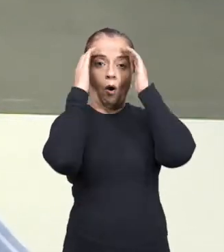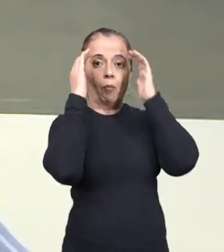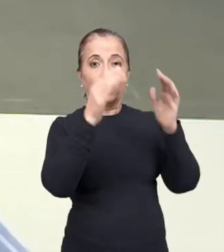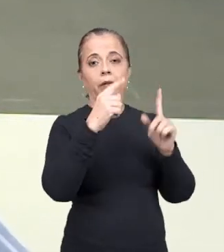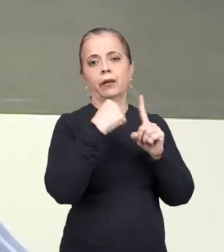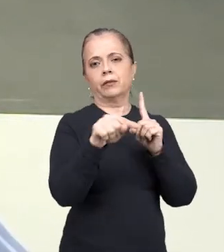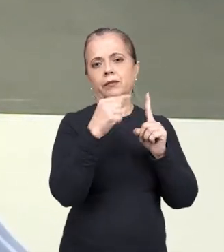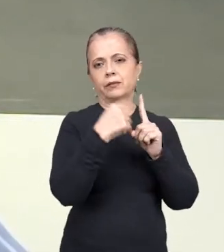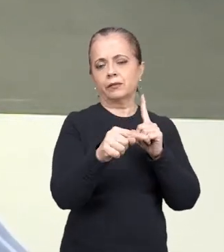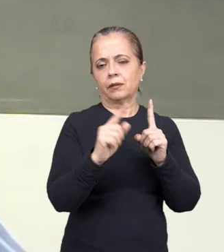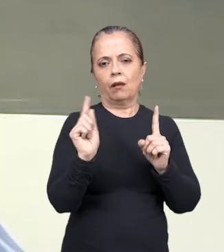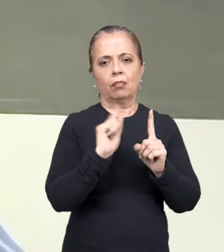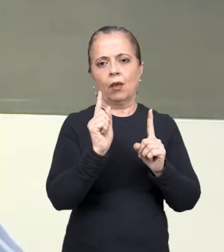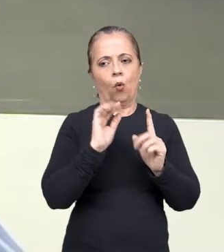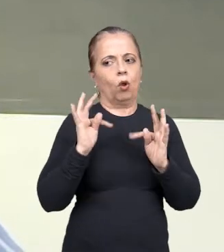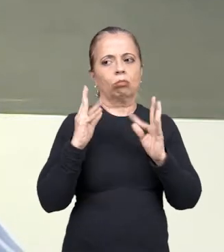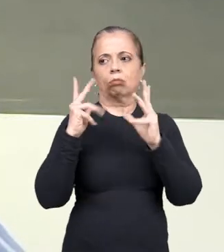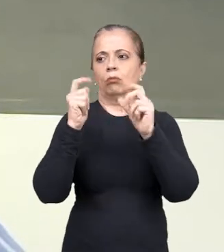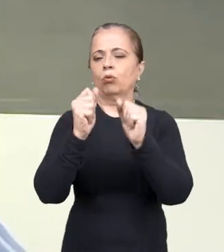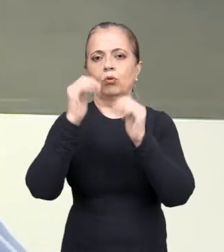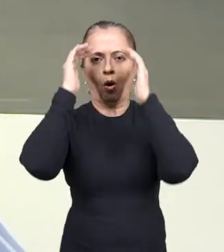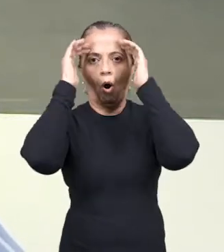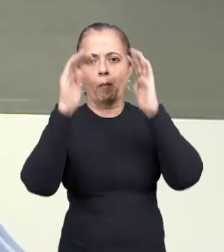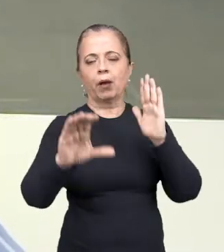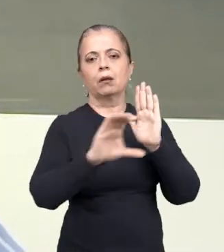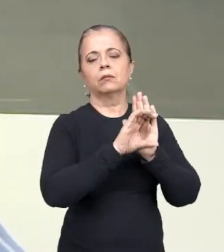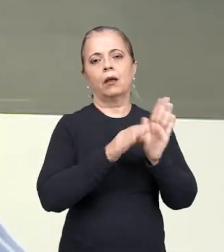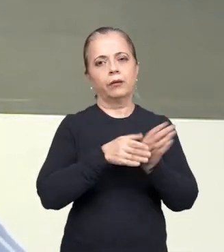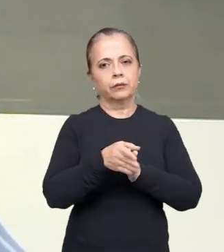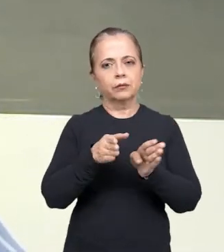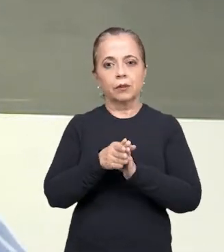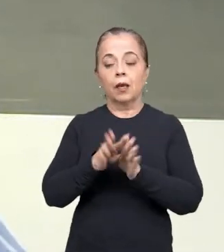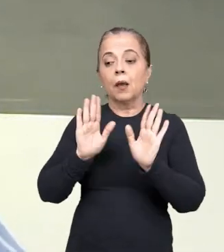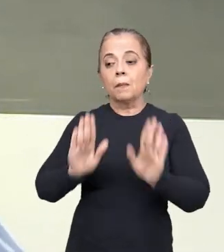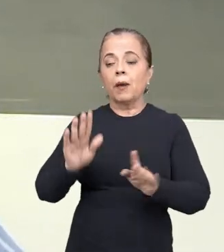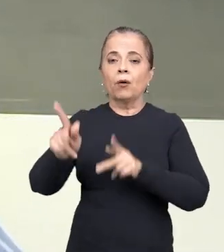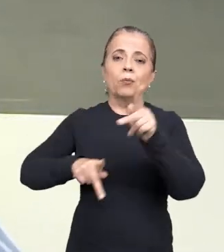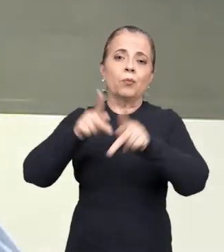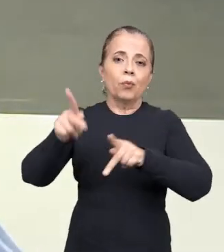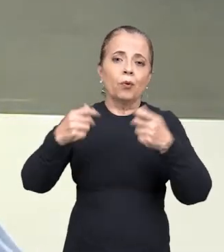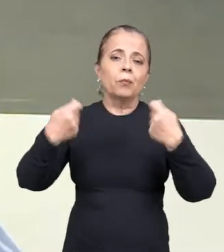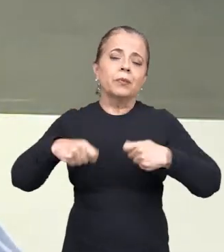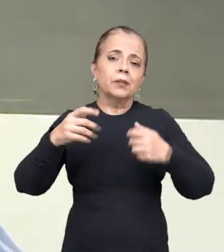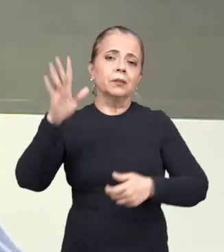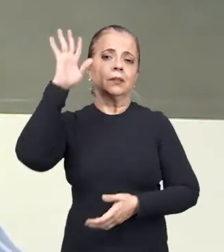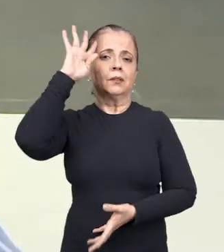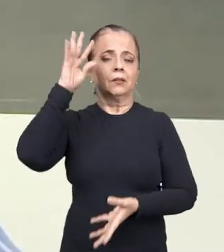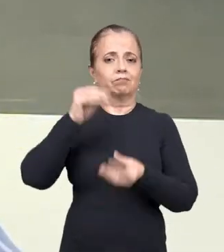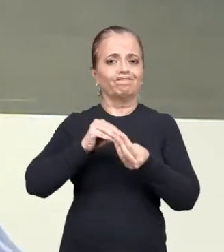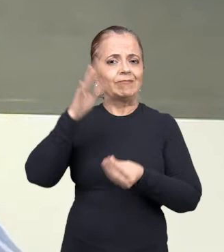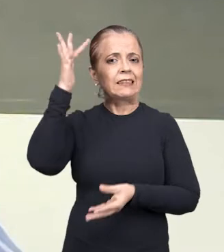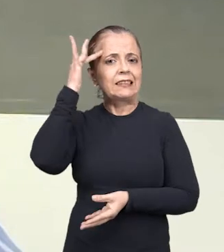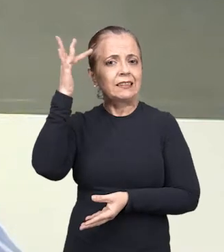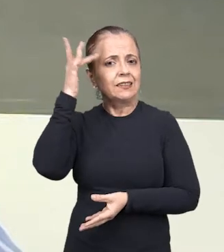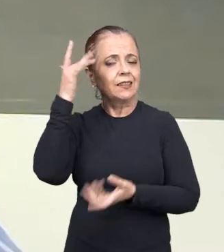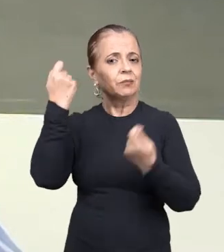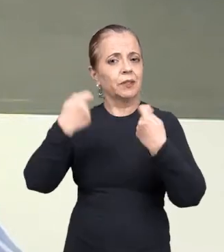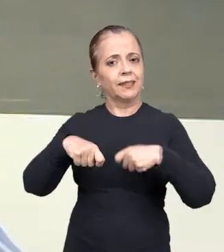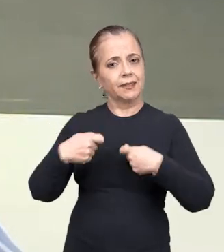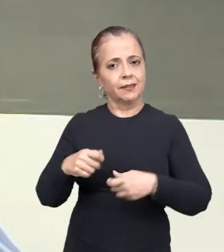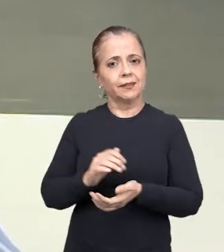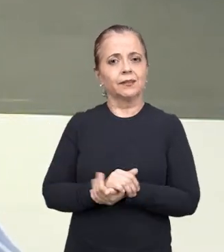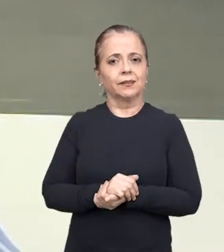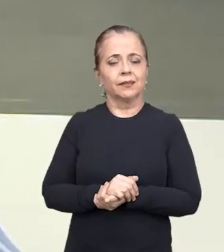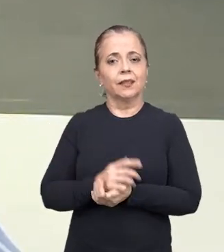gente não pode dizer que o cumprimento é total, mas a gente também precisa de apoio da população, porque não basta a gente